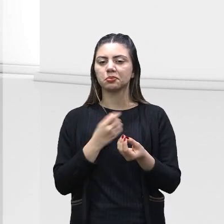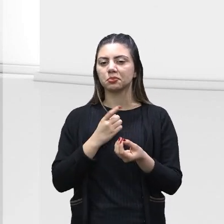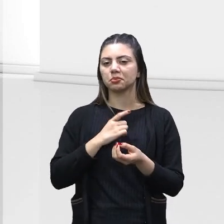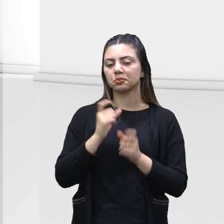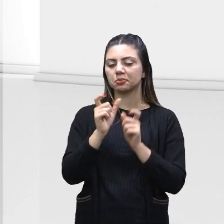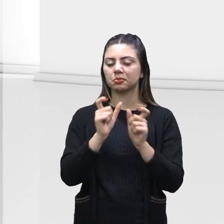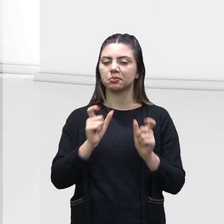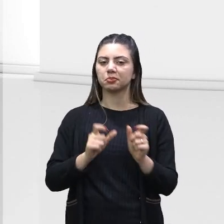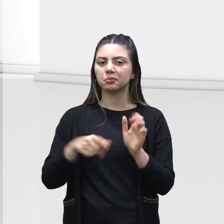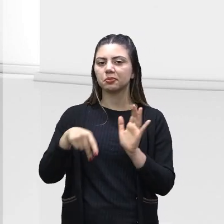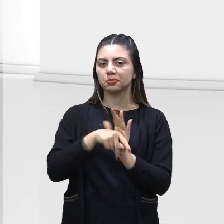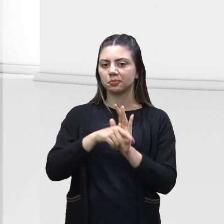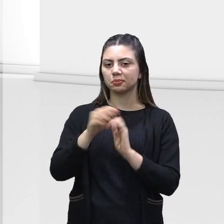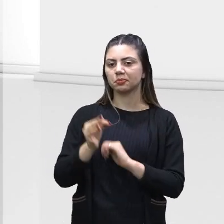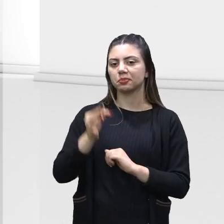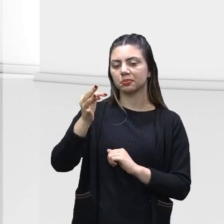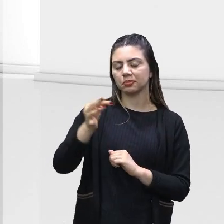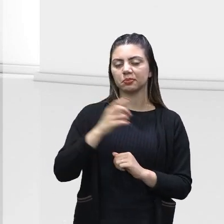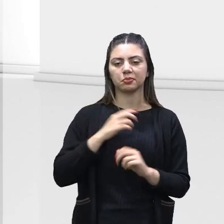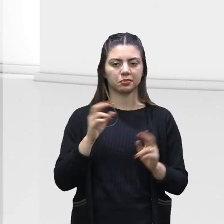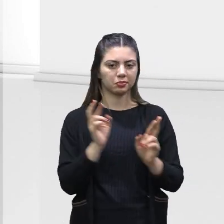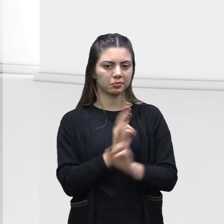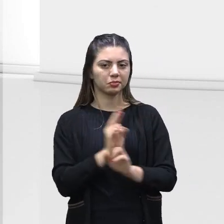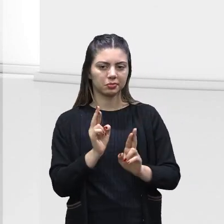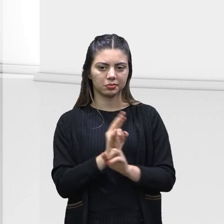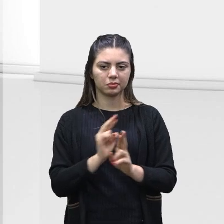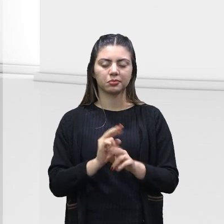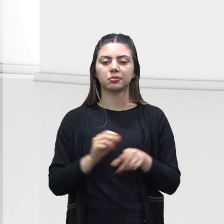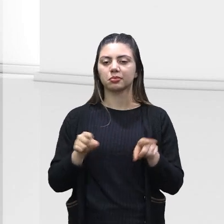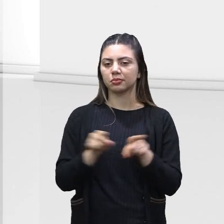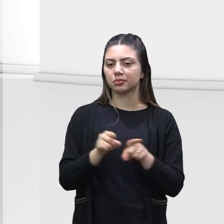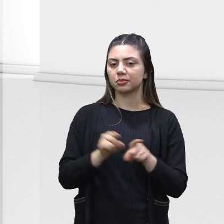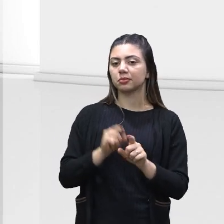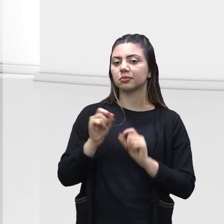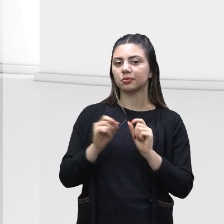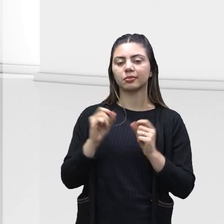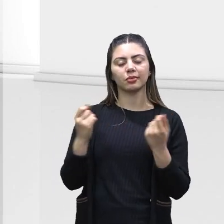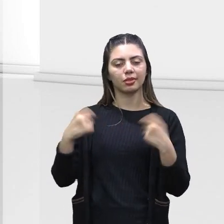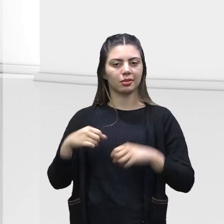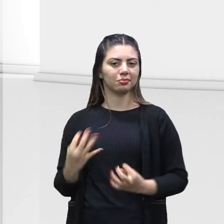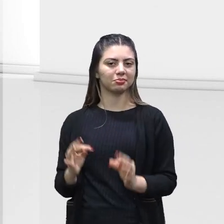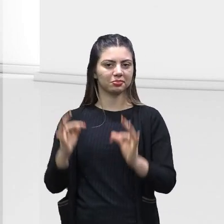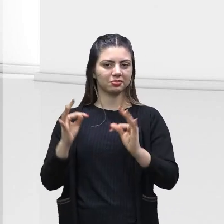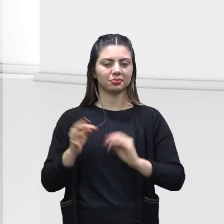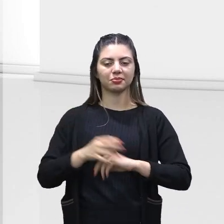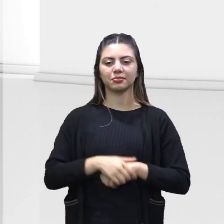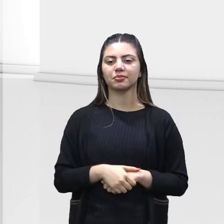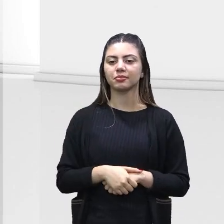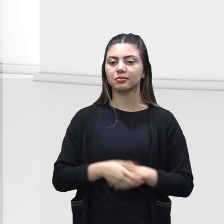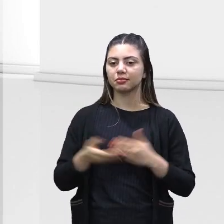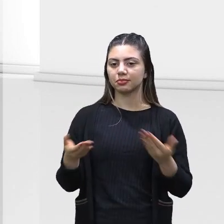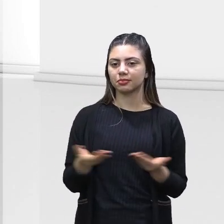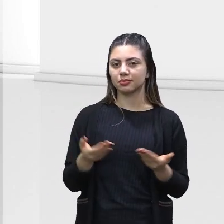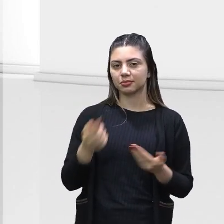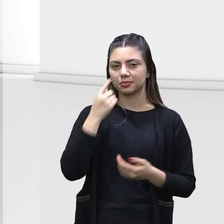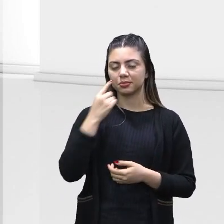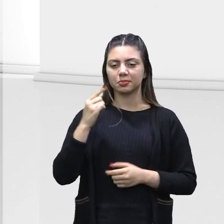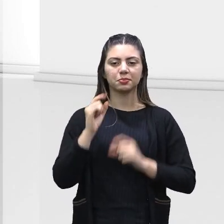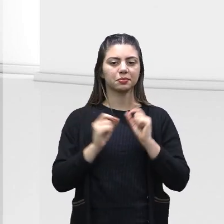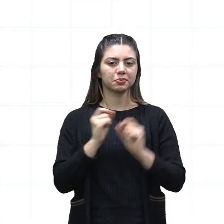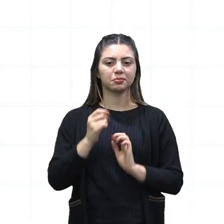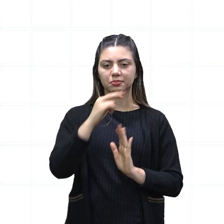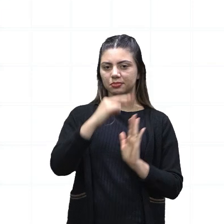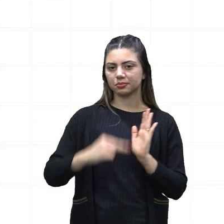de futuro, relacionamentos, né, e também as tecnologias. Então, vamos dar uma conferida primeiro aqui no